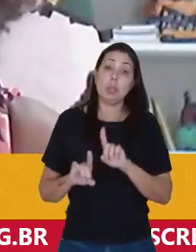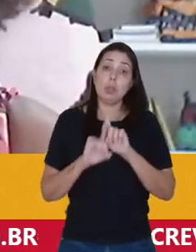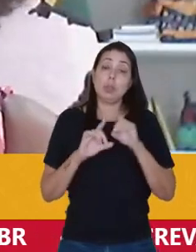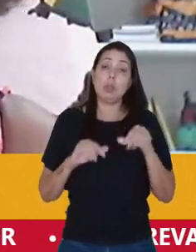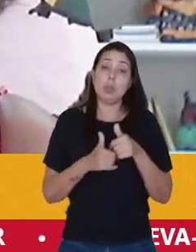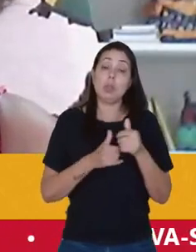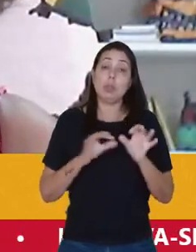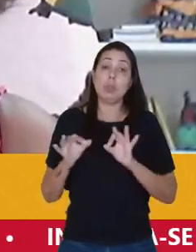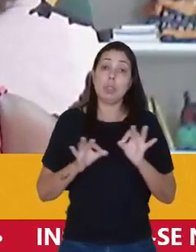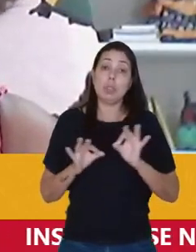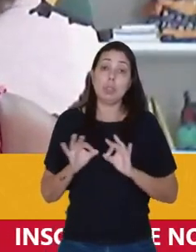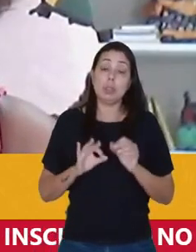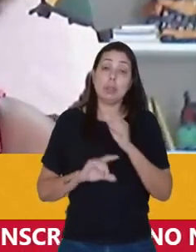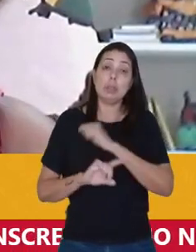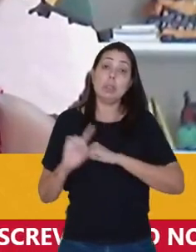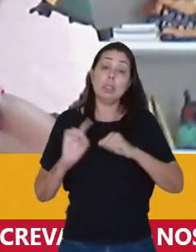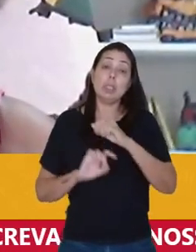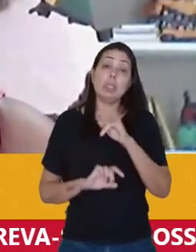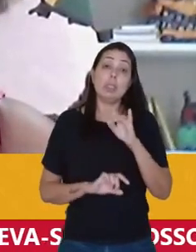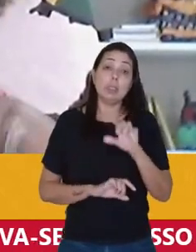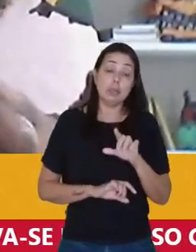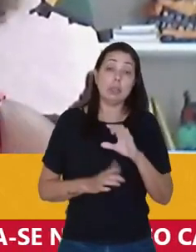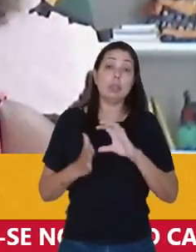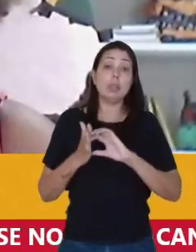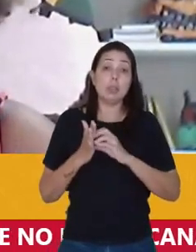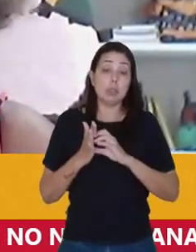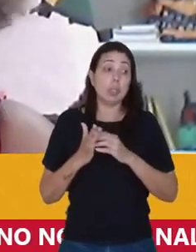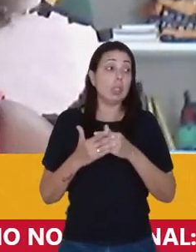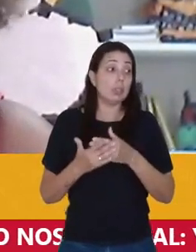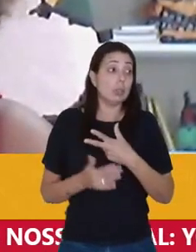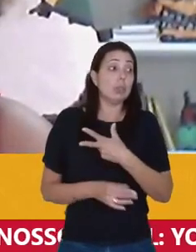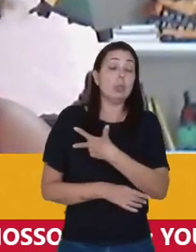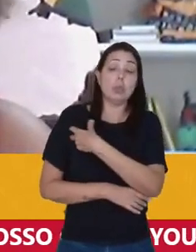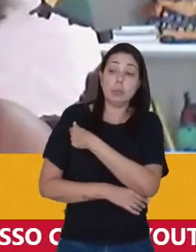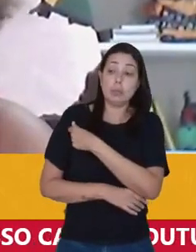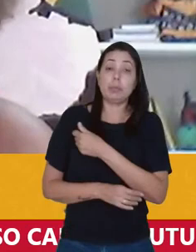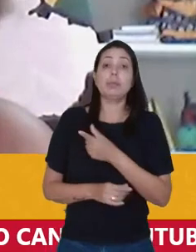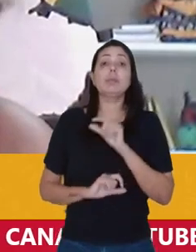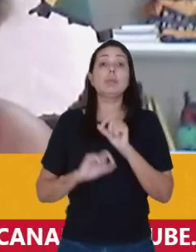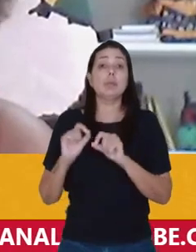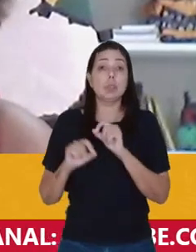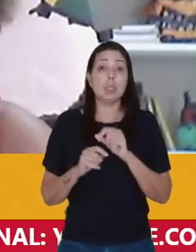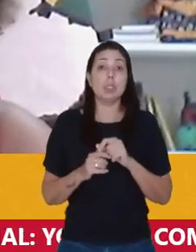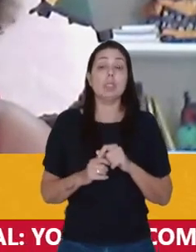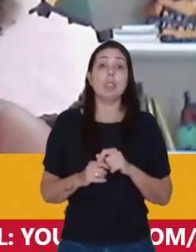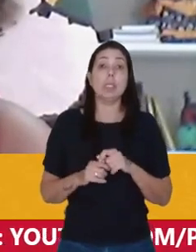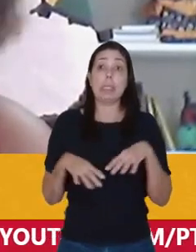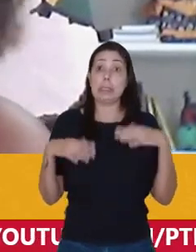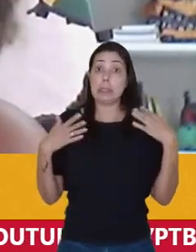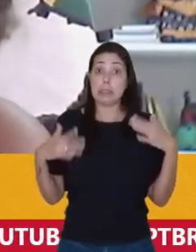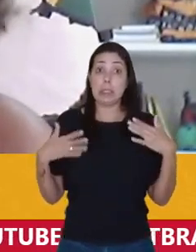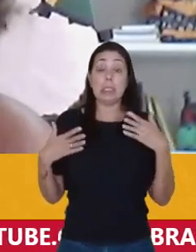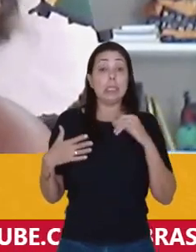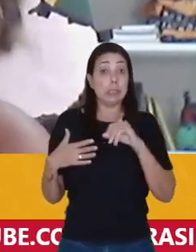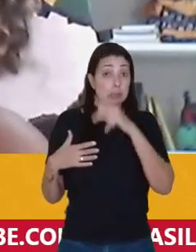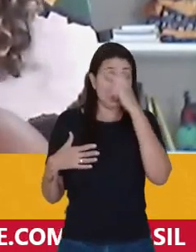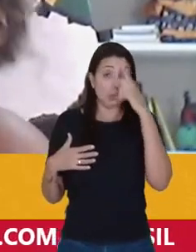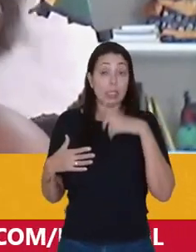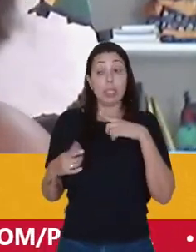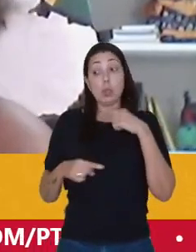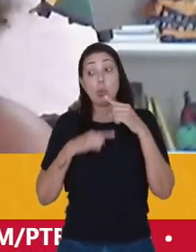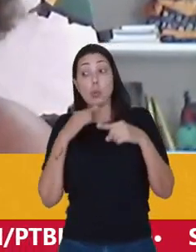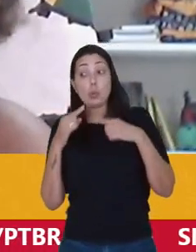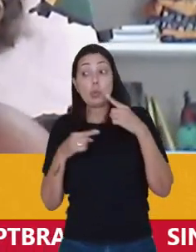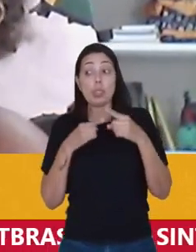duas organizações da sociedade civil, e os dados do vacinômetro são estarrecedores. Então, se a gente tem